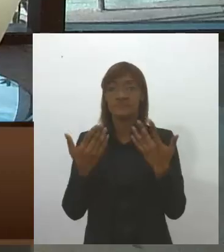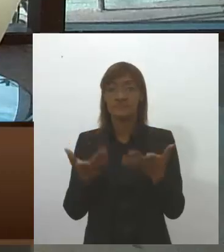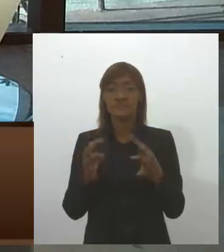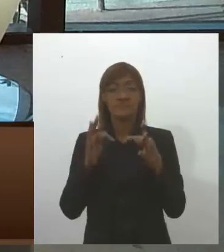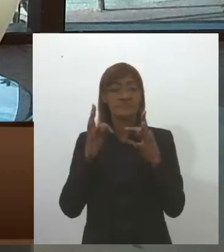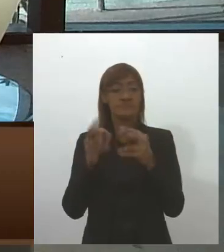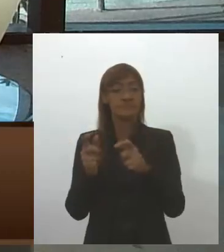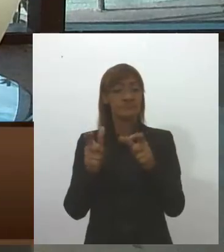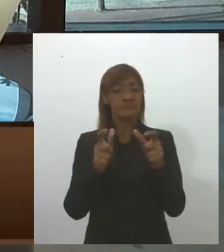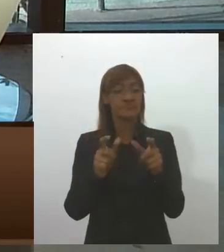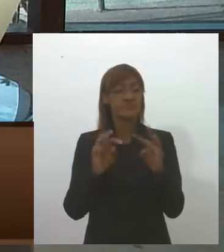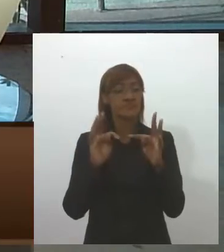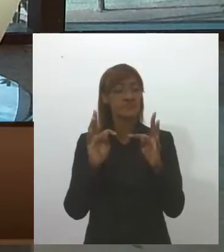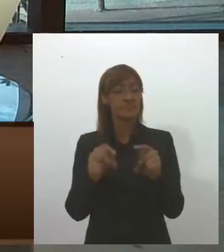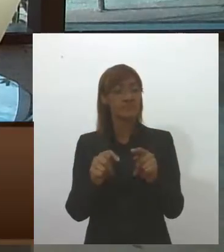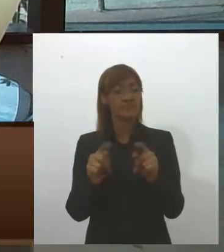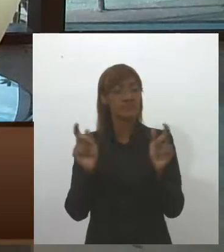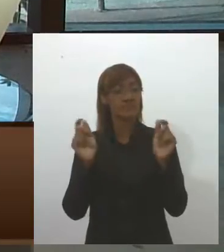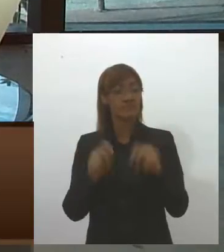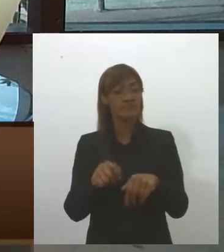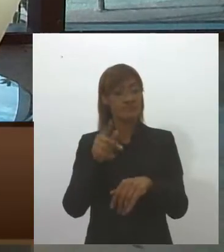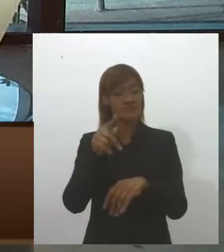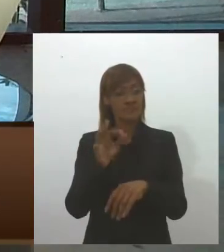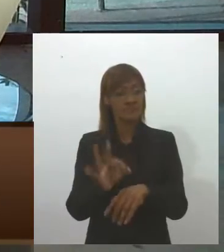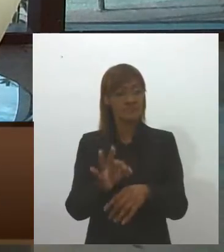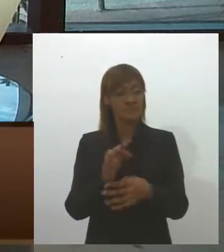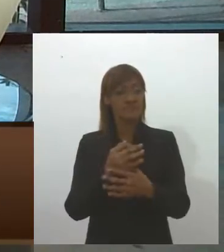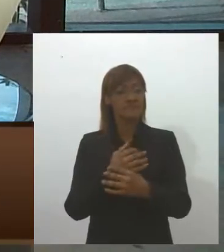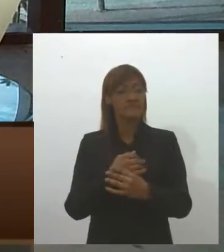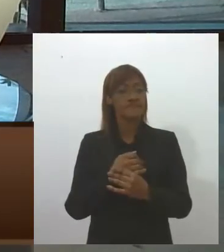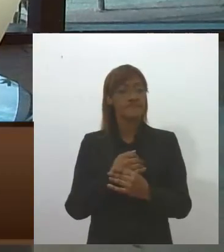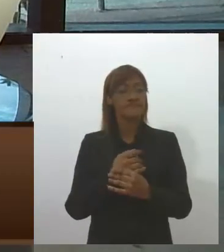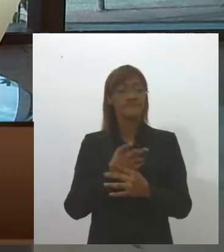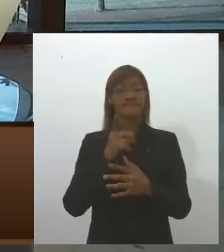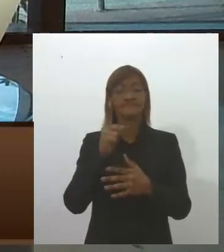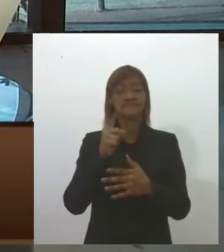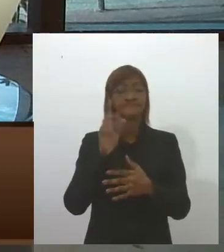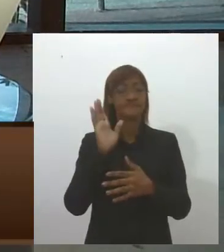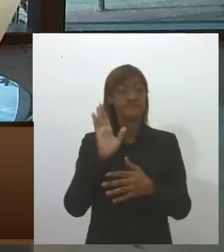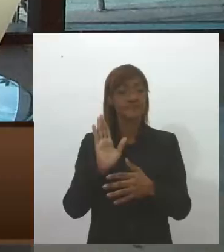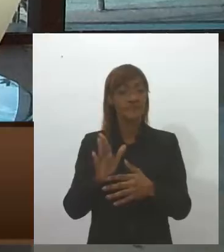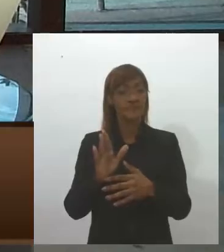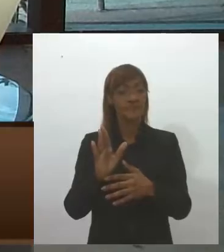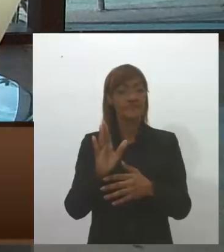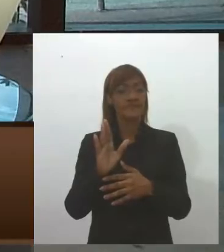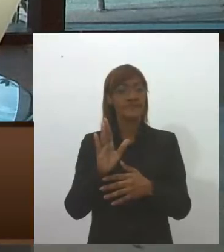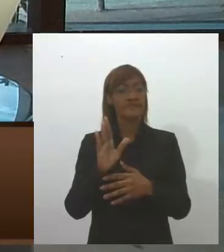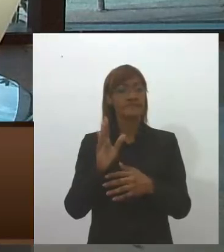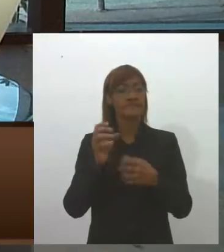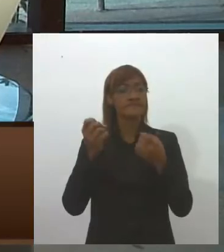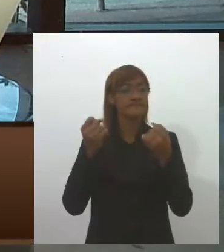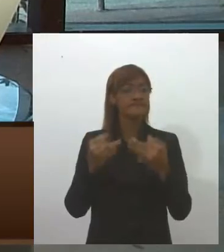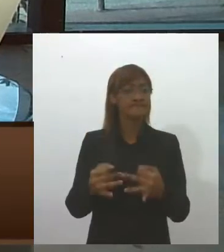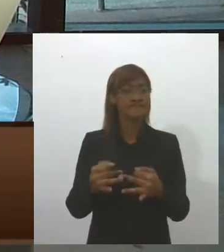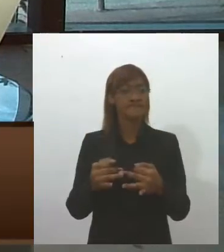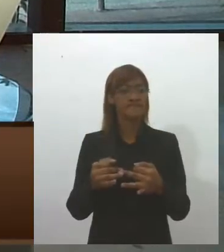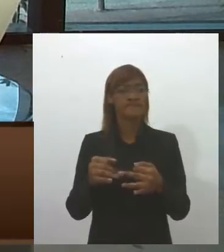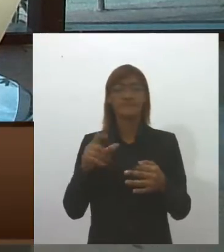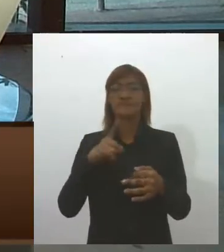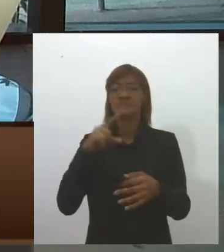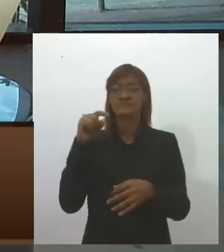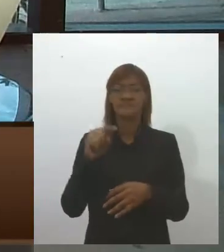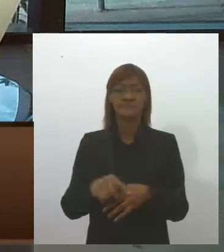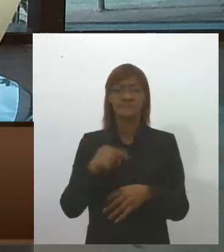tudo funciona. Além de tudo que você já colocou, do que a gente já tem aqui de belezas naturais, que já atrai